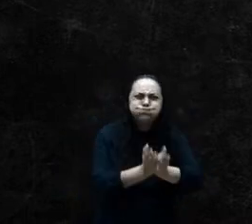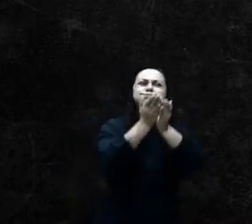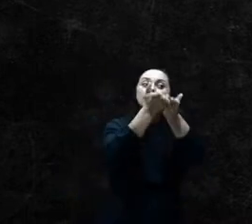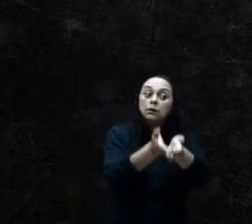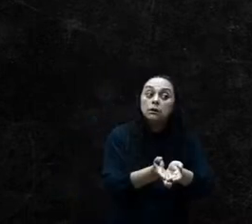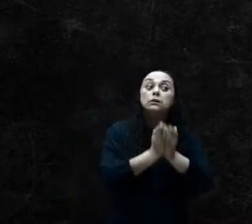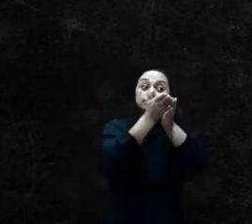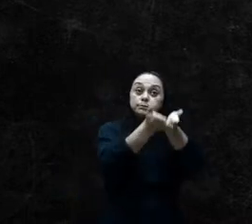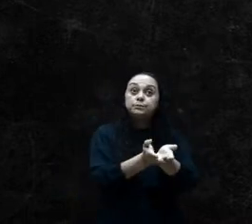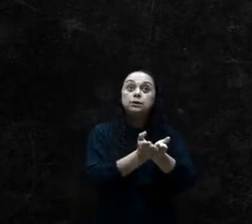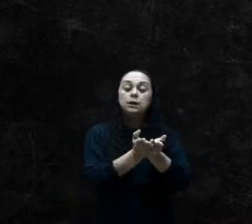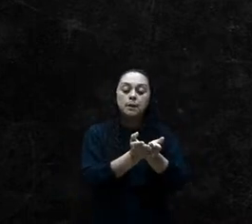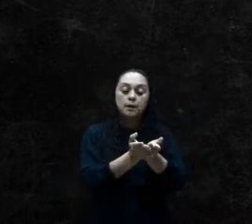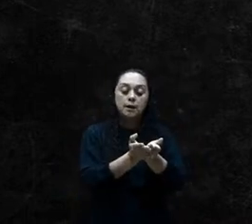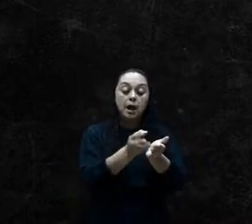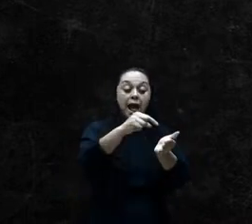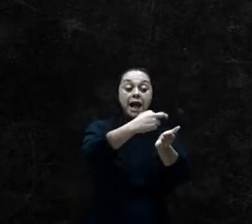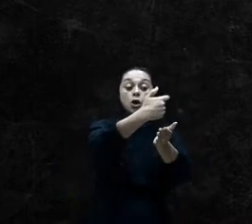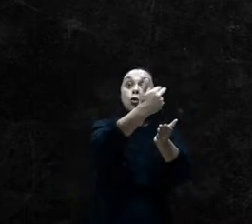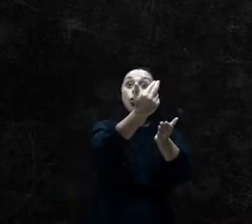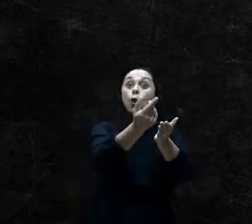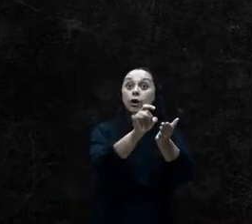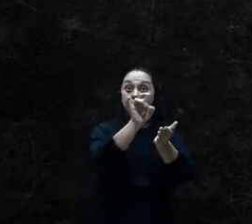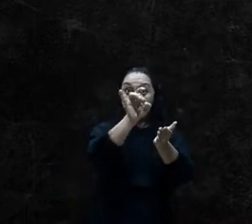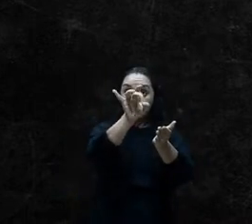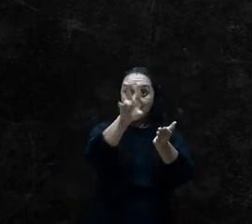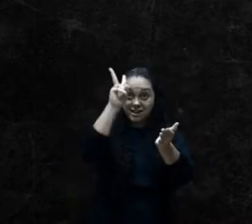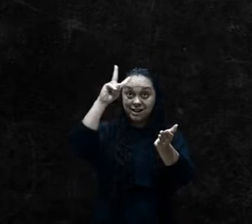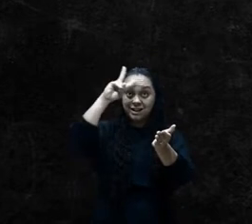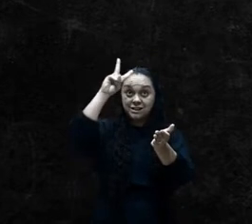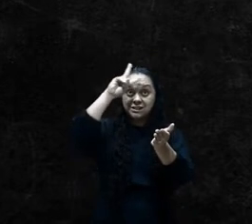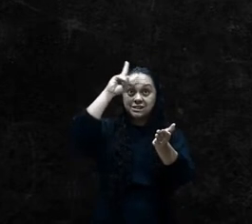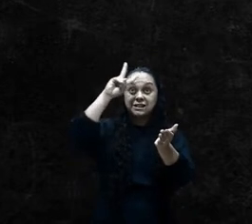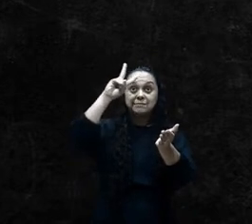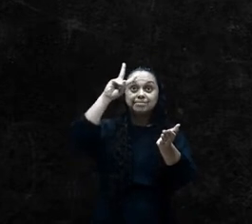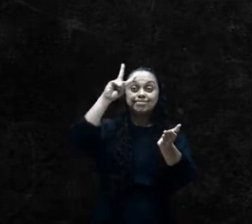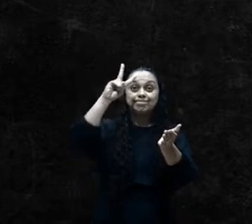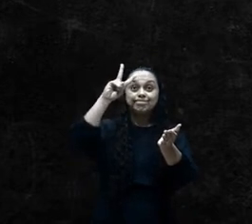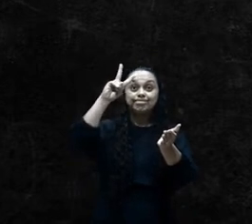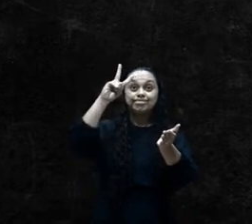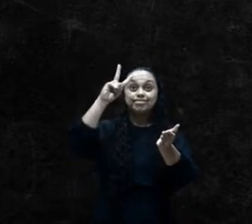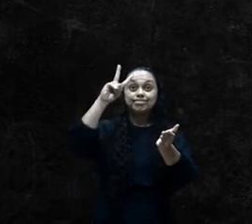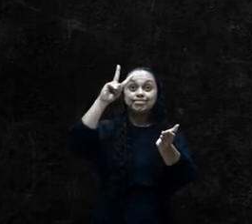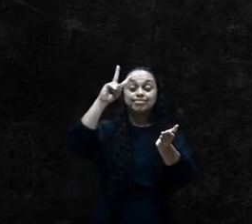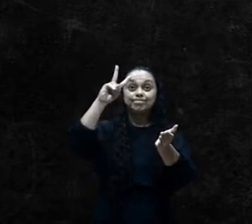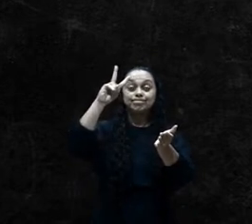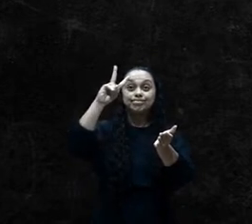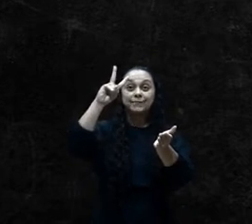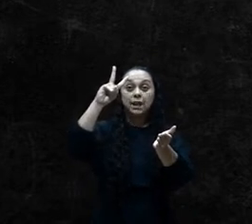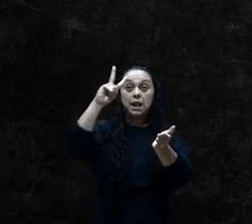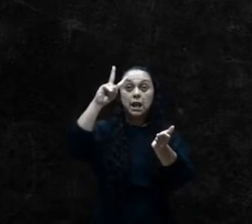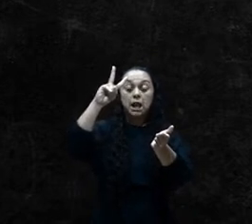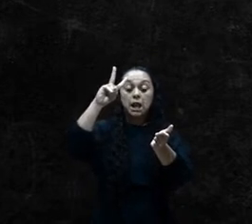e não só de carga e também do davio aí que dá para eu e você entender como Paulo